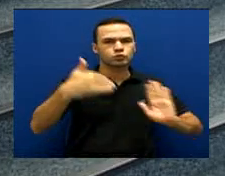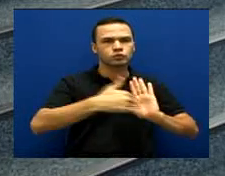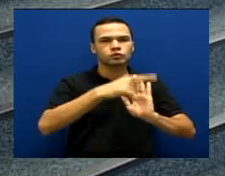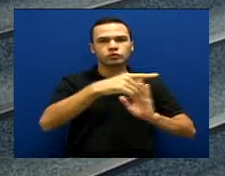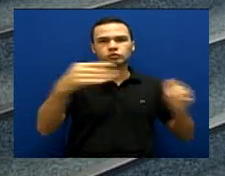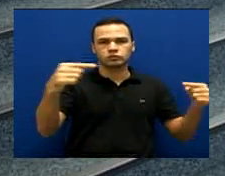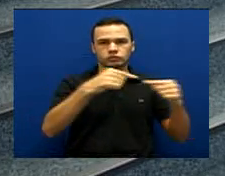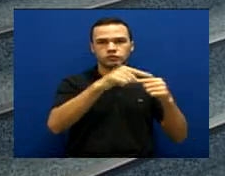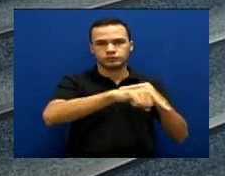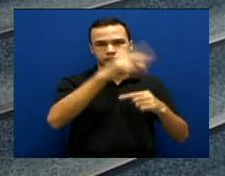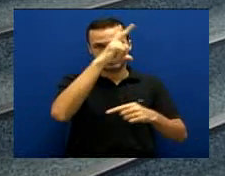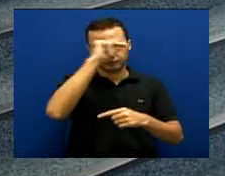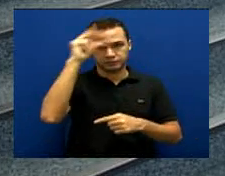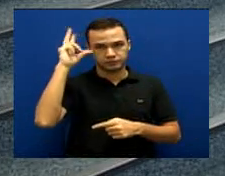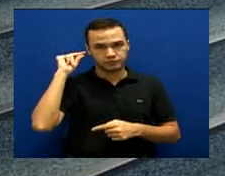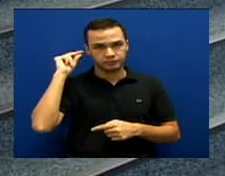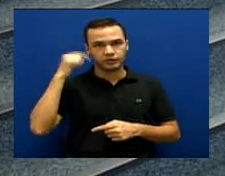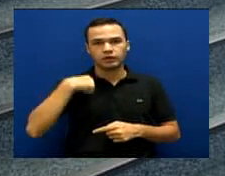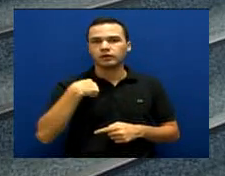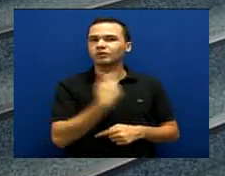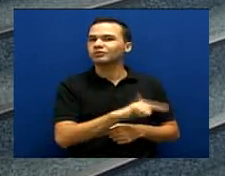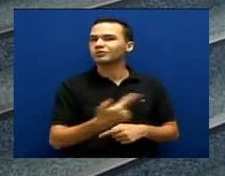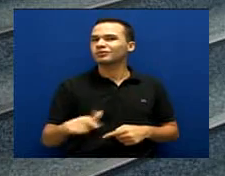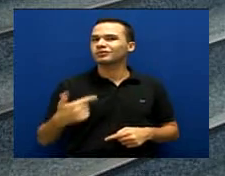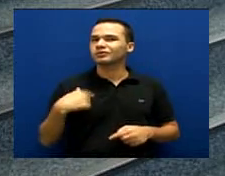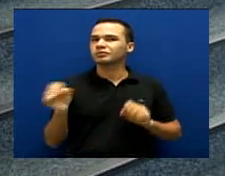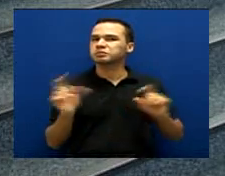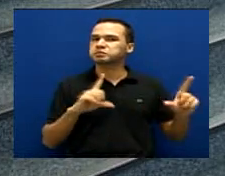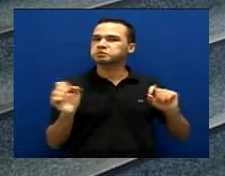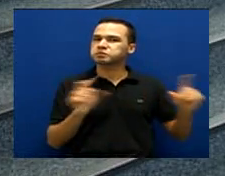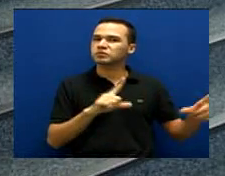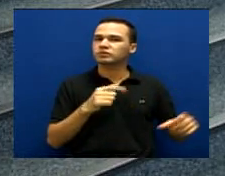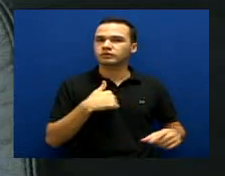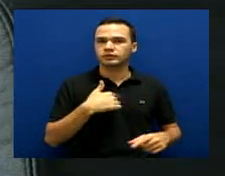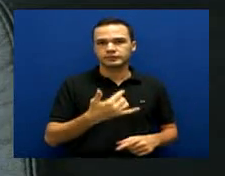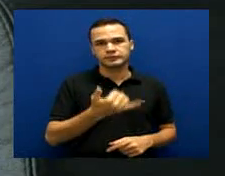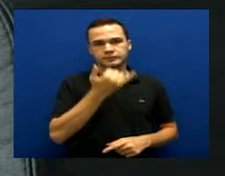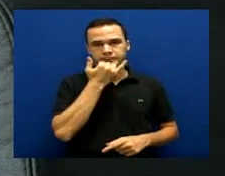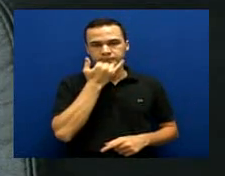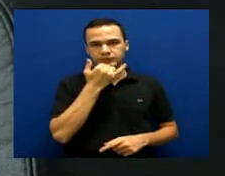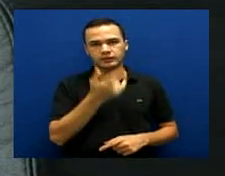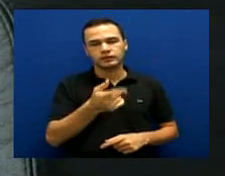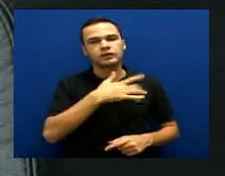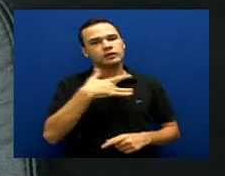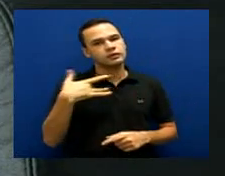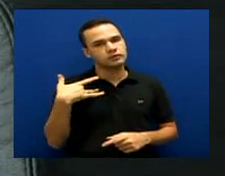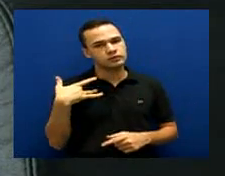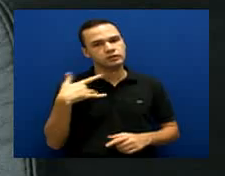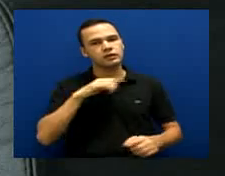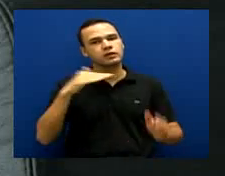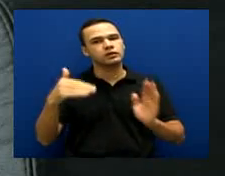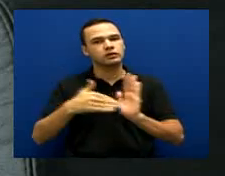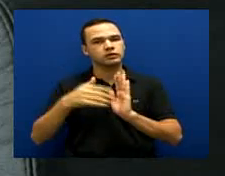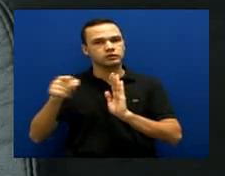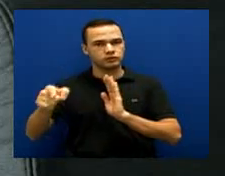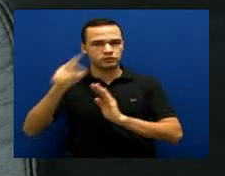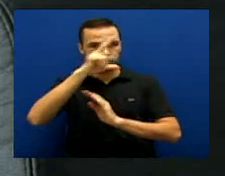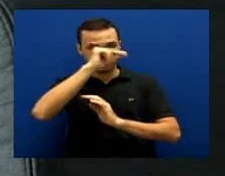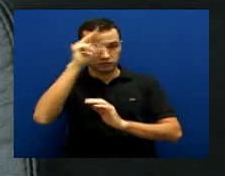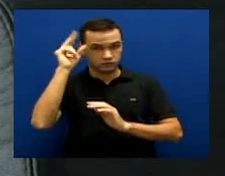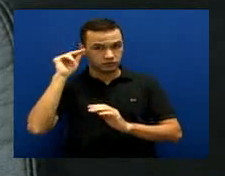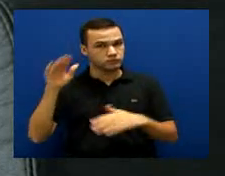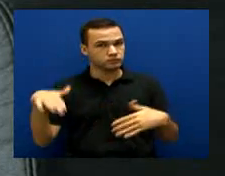prefeitura eu não tenho aqui nessa nessa todas as suspeitas a respeito da saúde estão no quadro da prefeitura pré